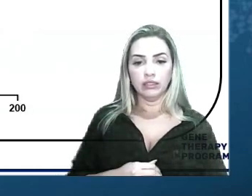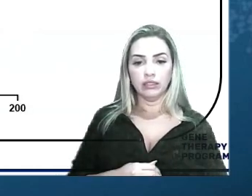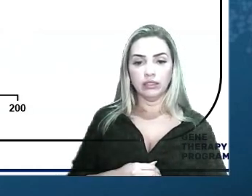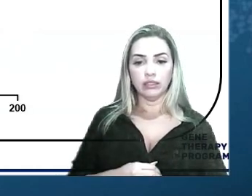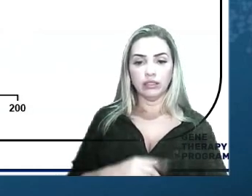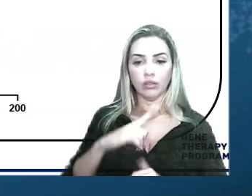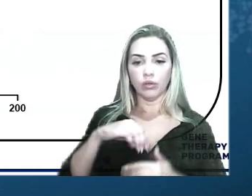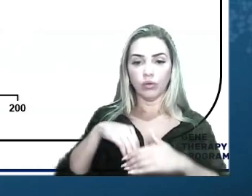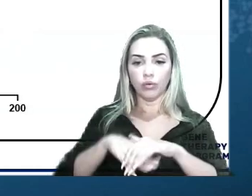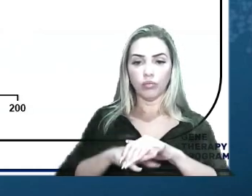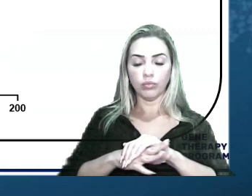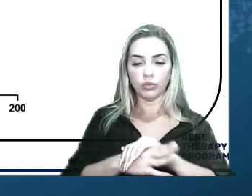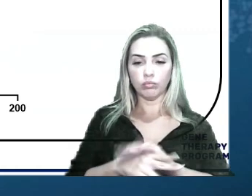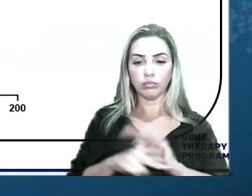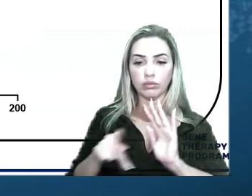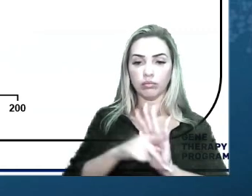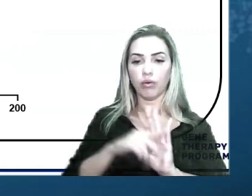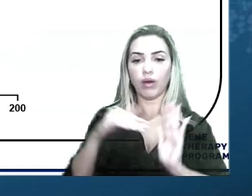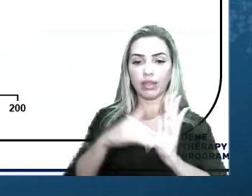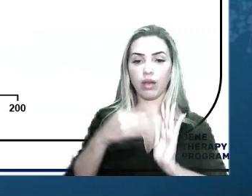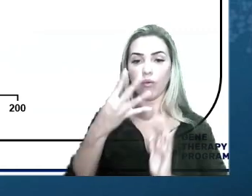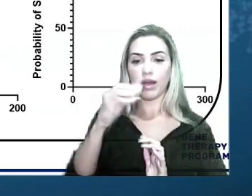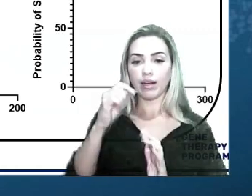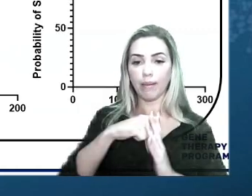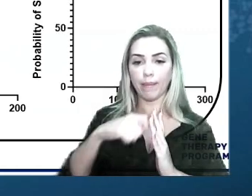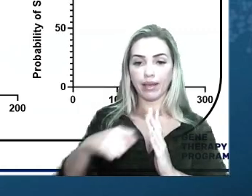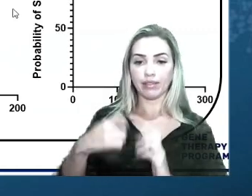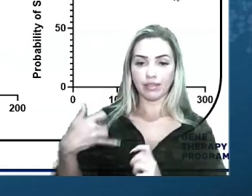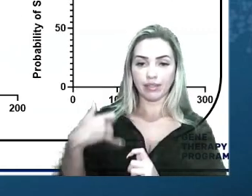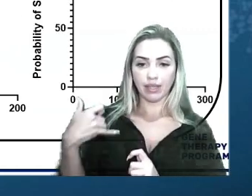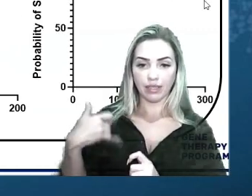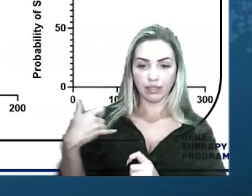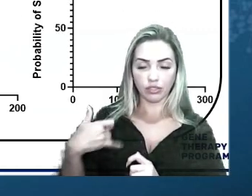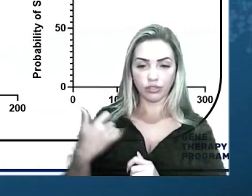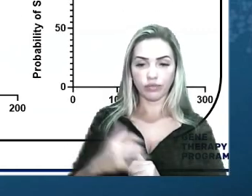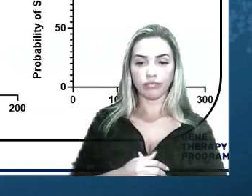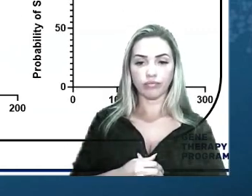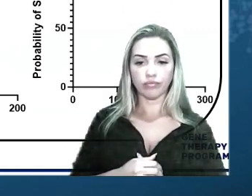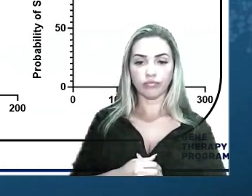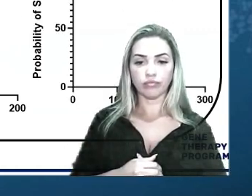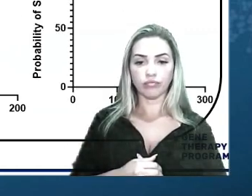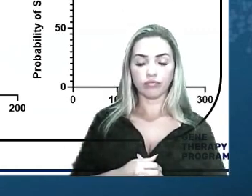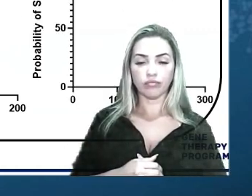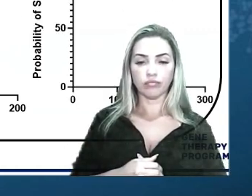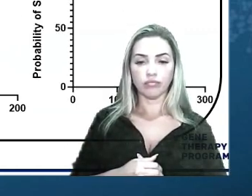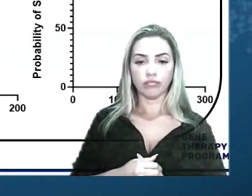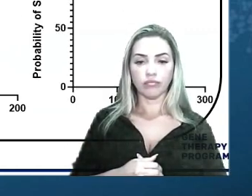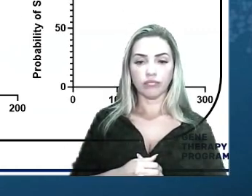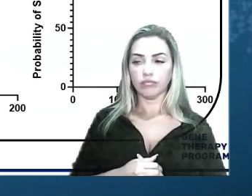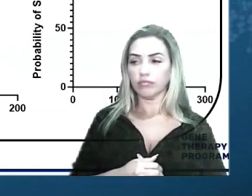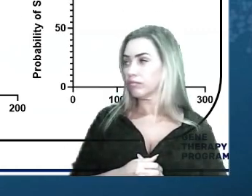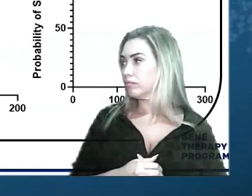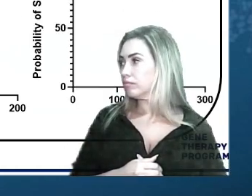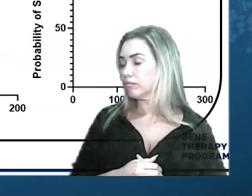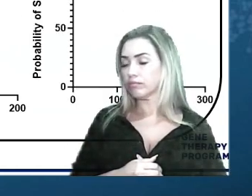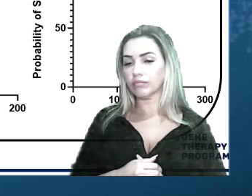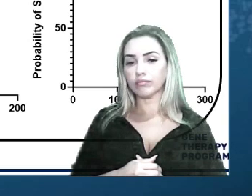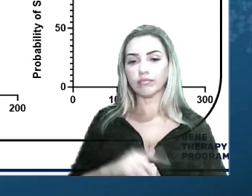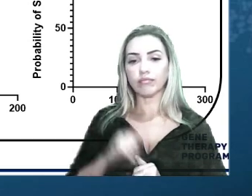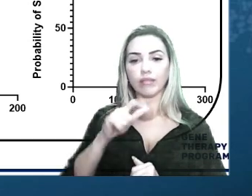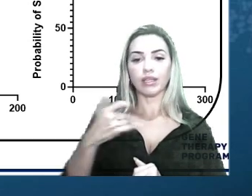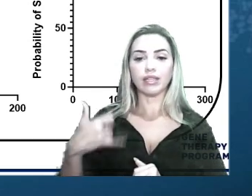óbito absoluto até 40 meses de idade. Essa idade